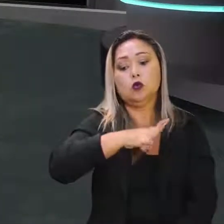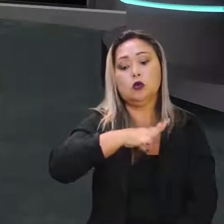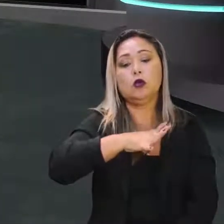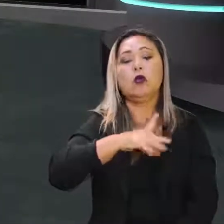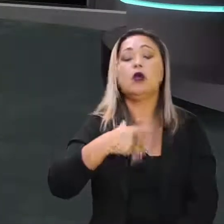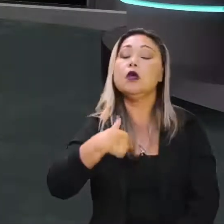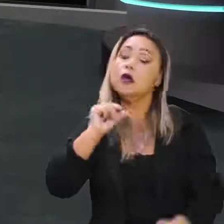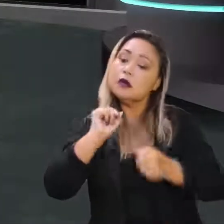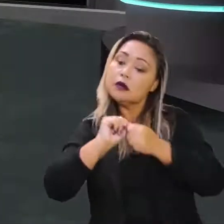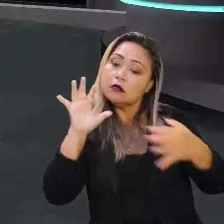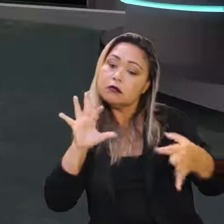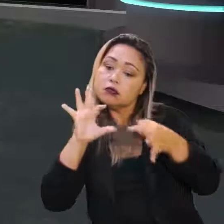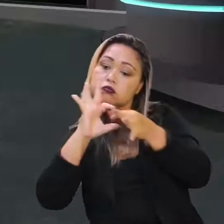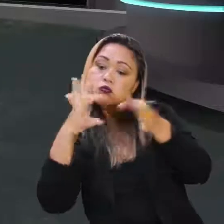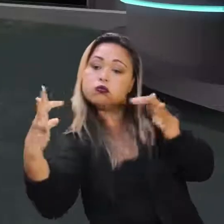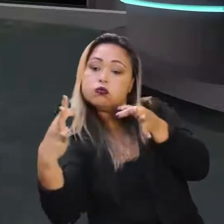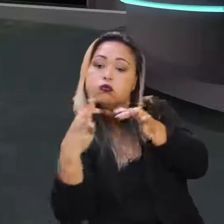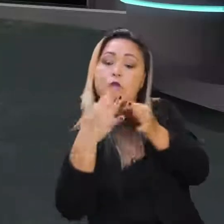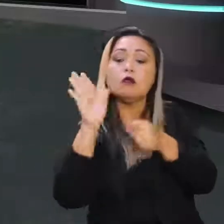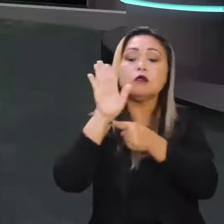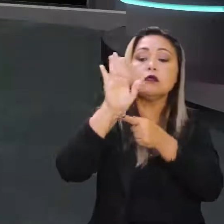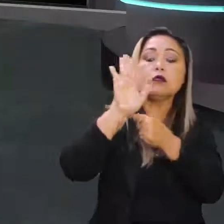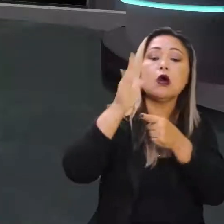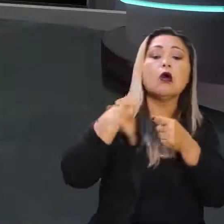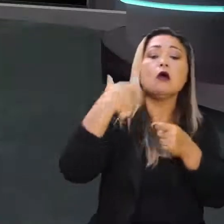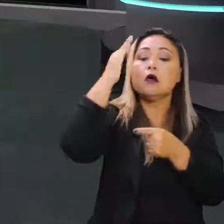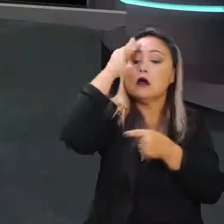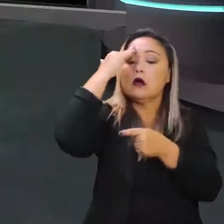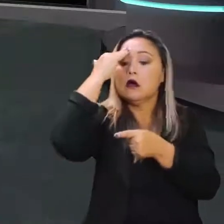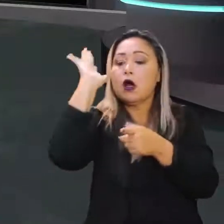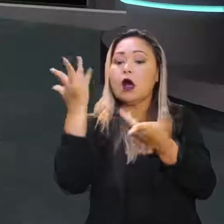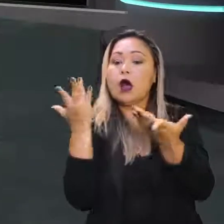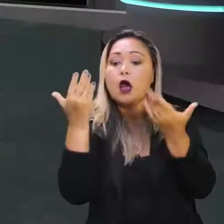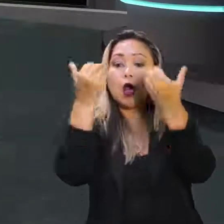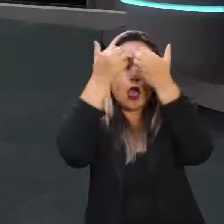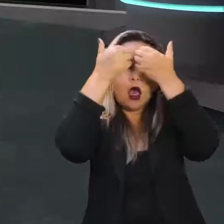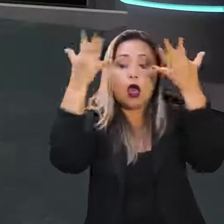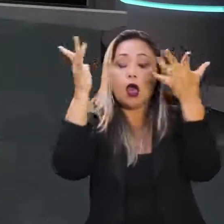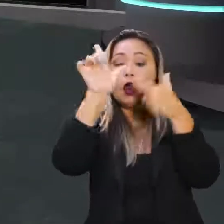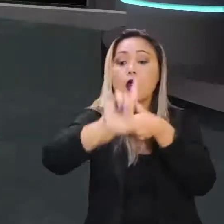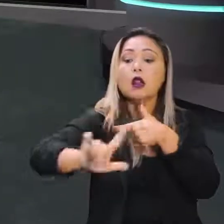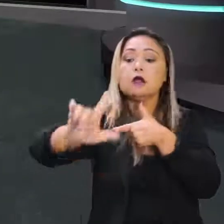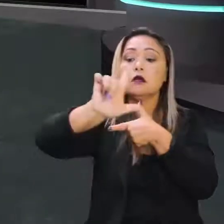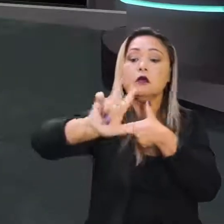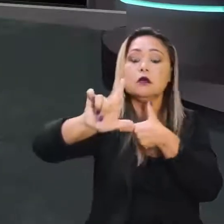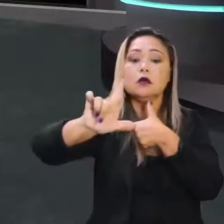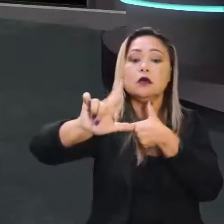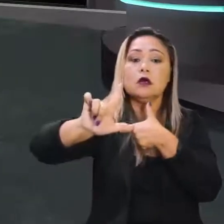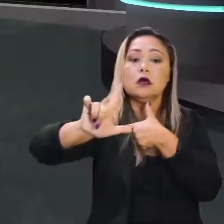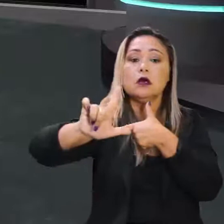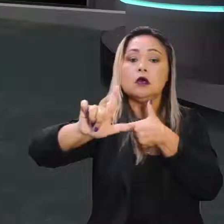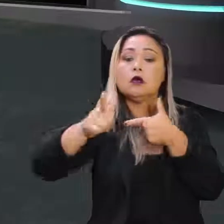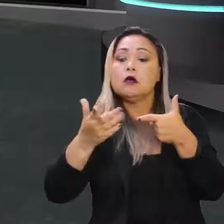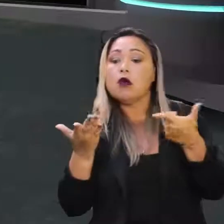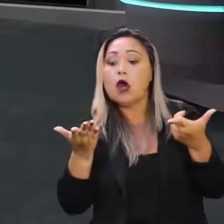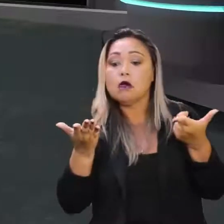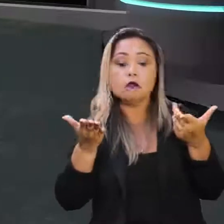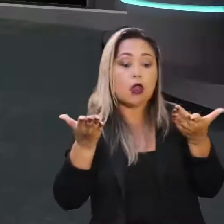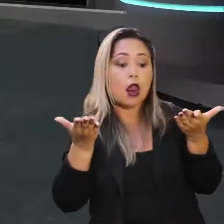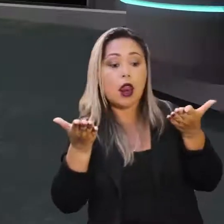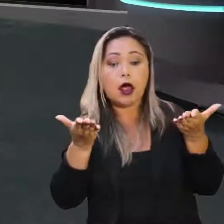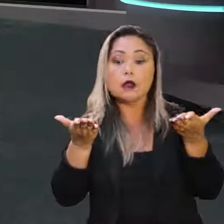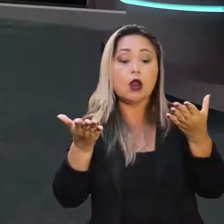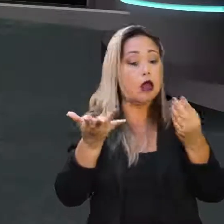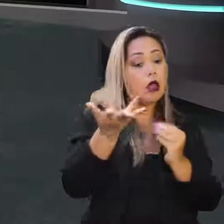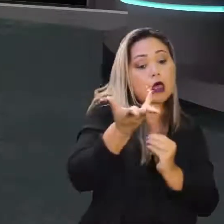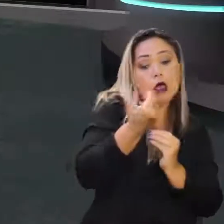essa conexão para auxiliar vocês aí a compreender a literatura ao lado da arte, né,